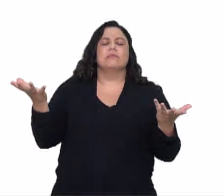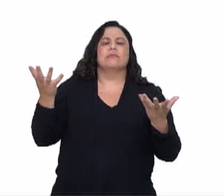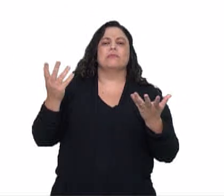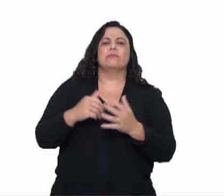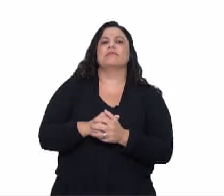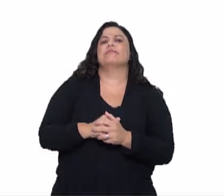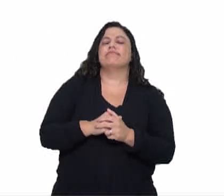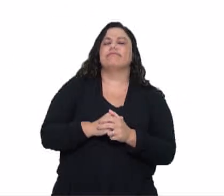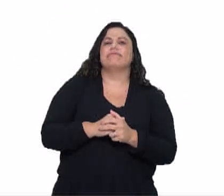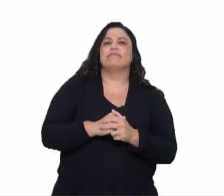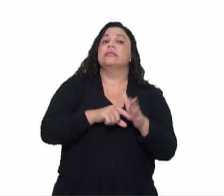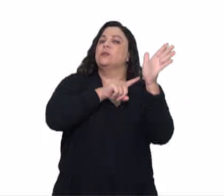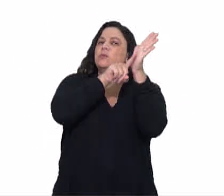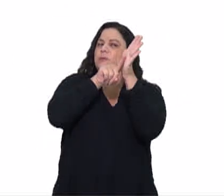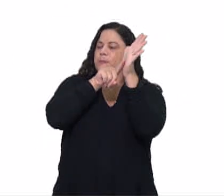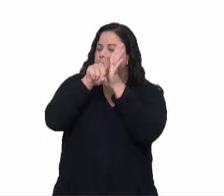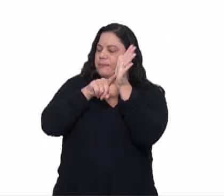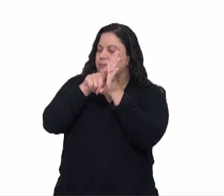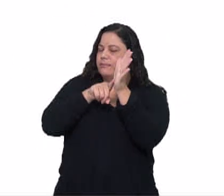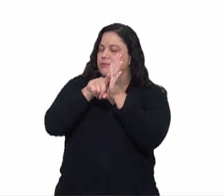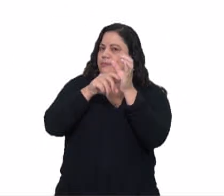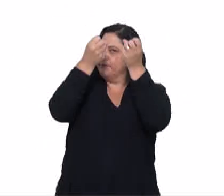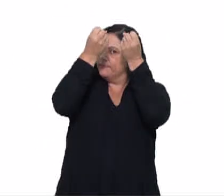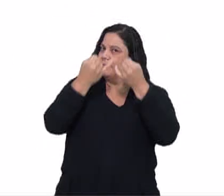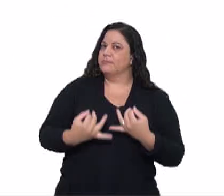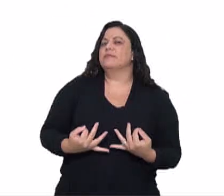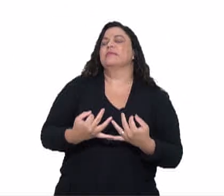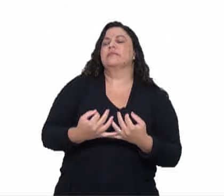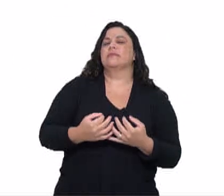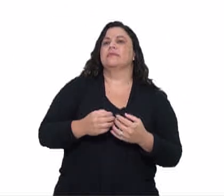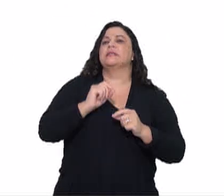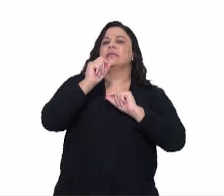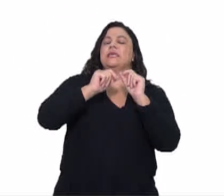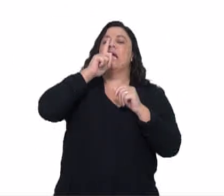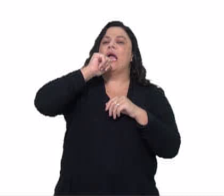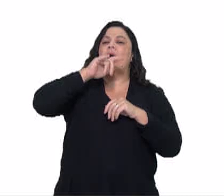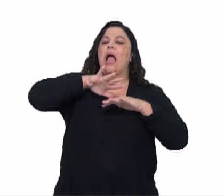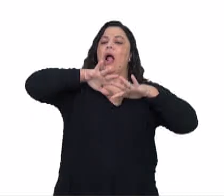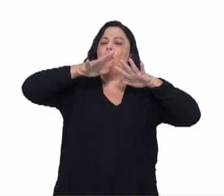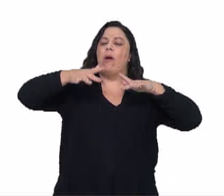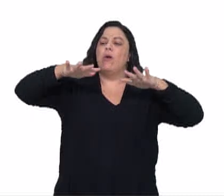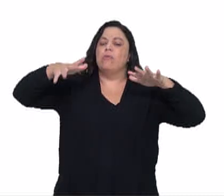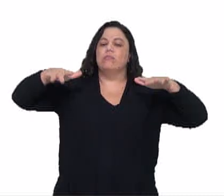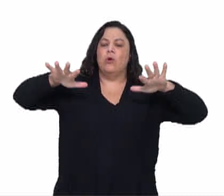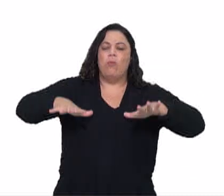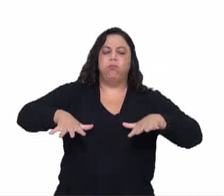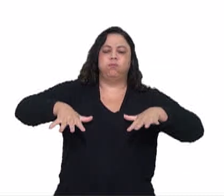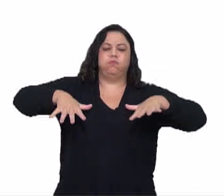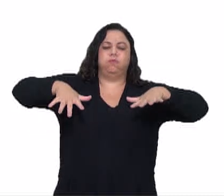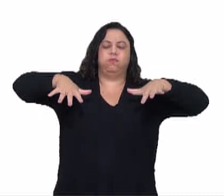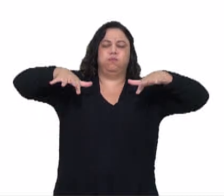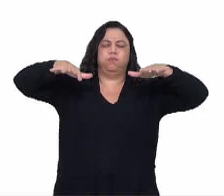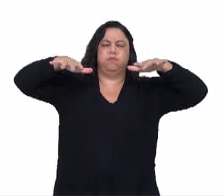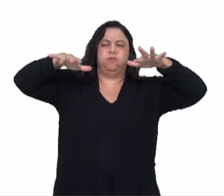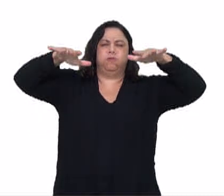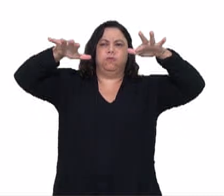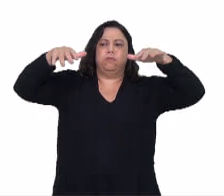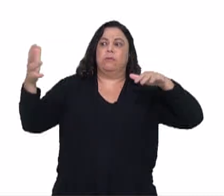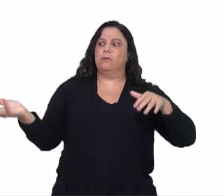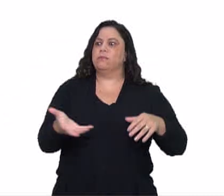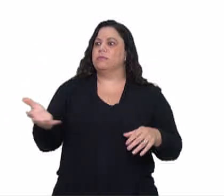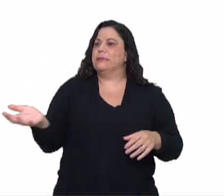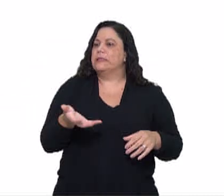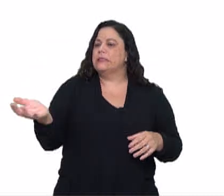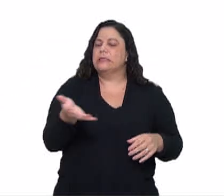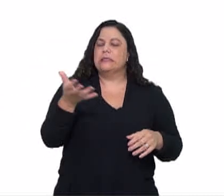Então, segundo os cientistas, a consequência é a elevação do nível do mar, maior do que se esperava e num ritmo mais